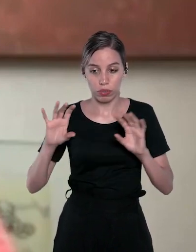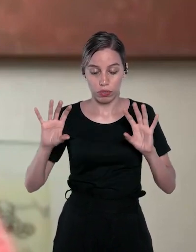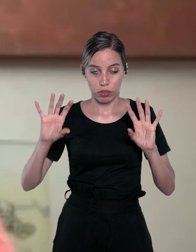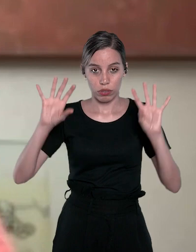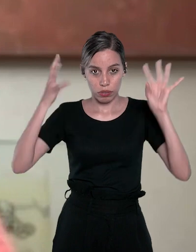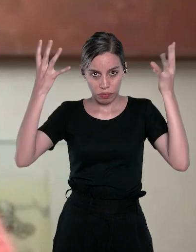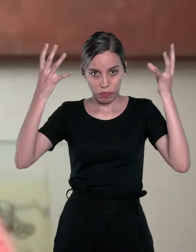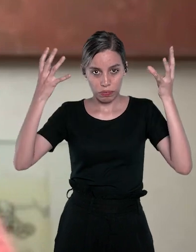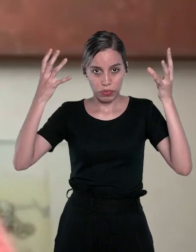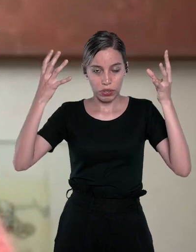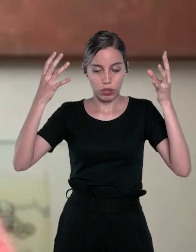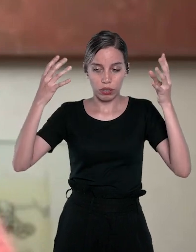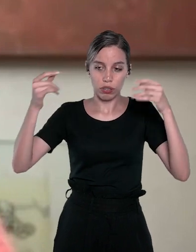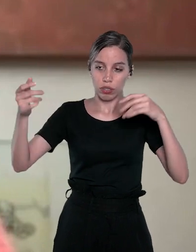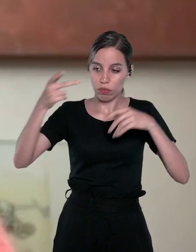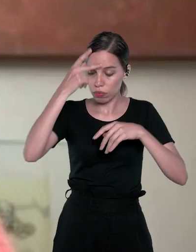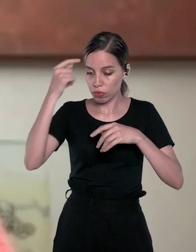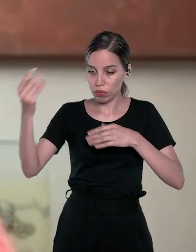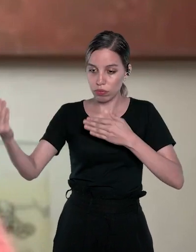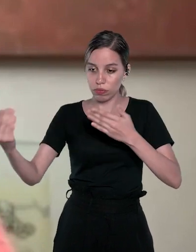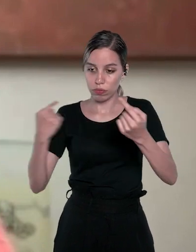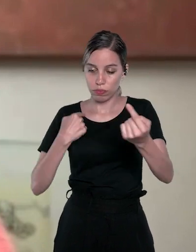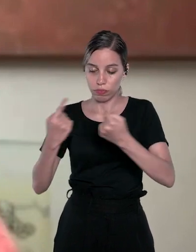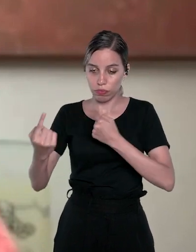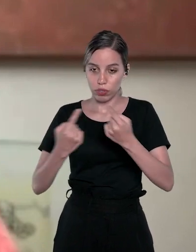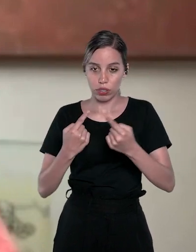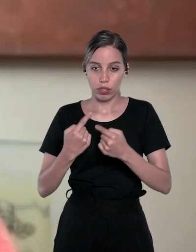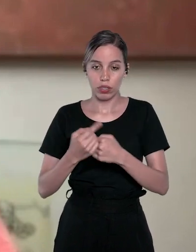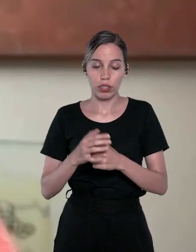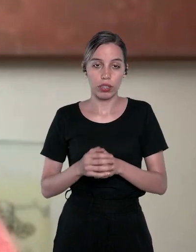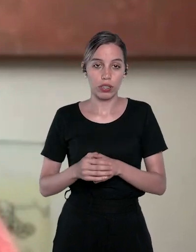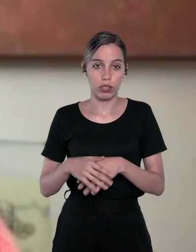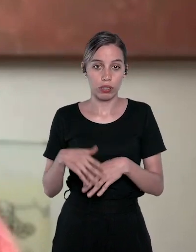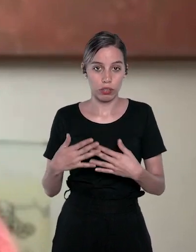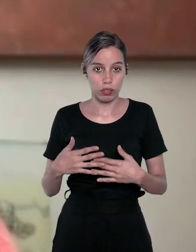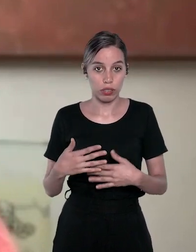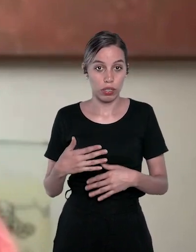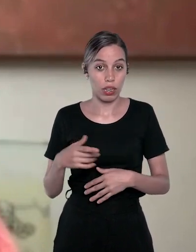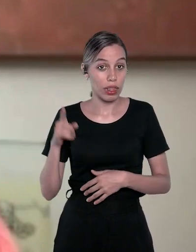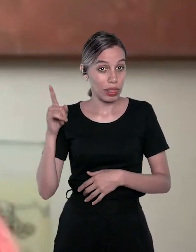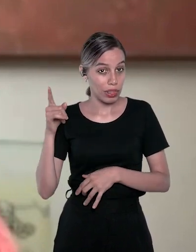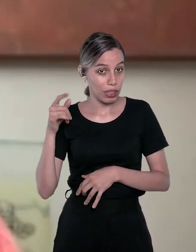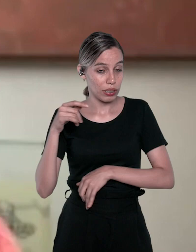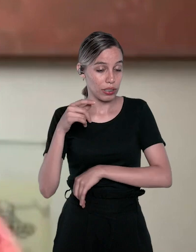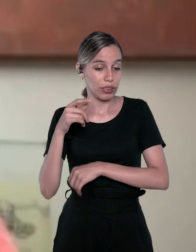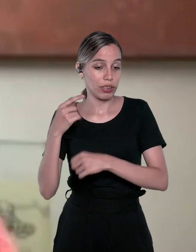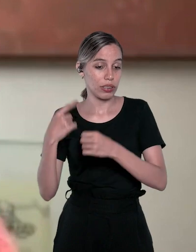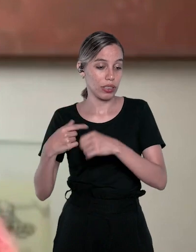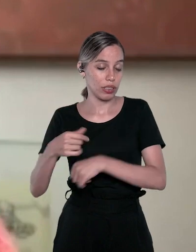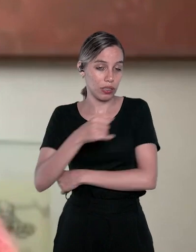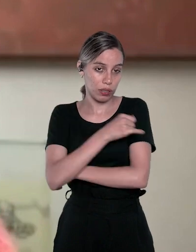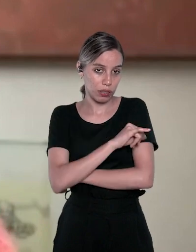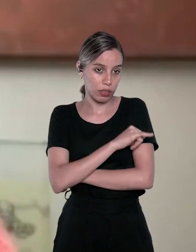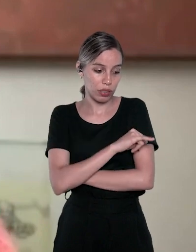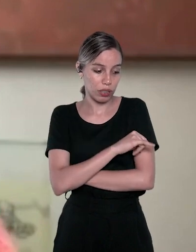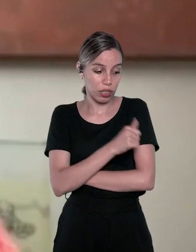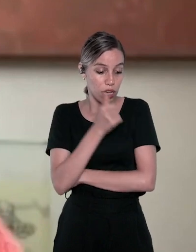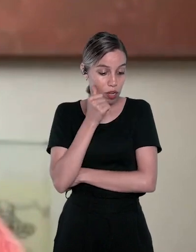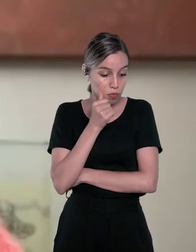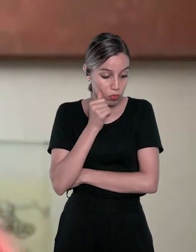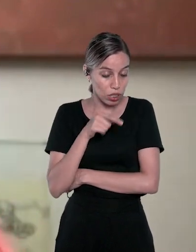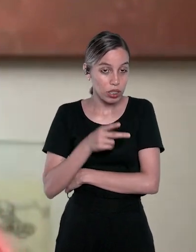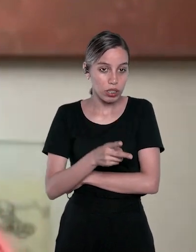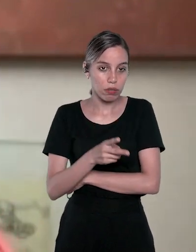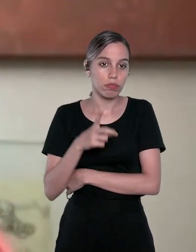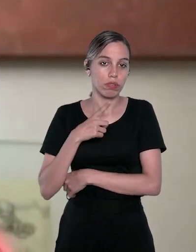tornou célebre lá no apartamento dele, ou na casa dele, em Ipanema. E Lúcia frequentou muito esse ambiente,